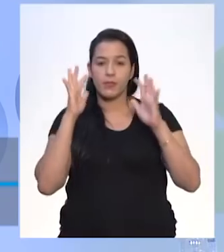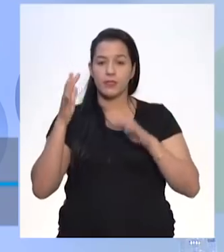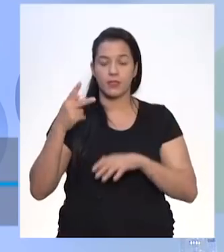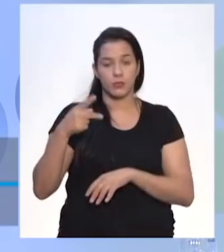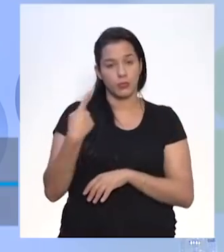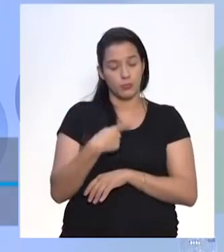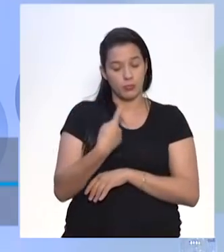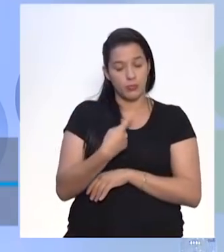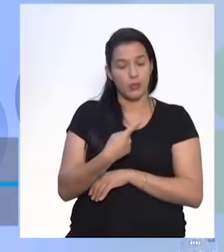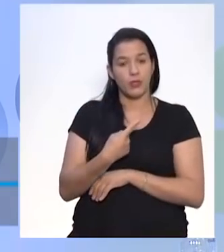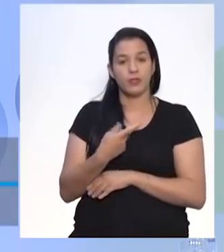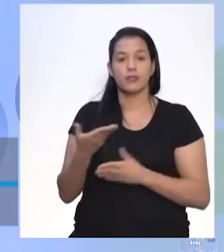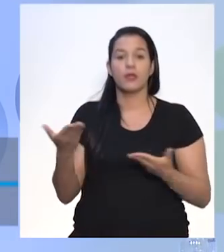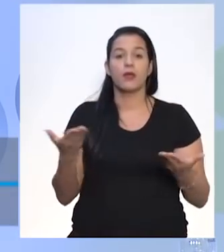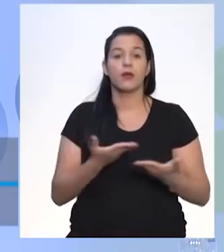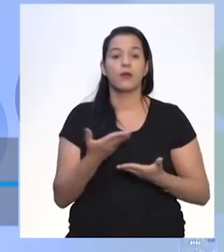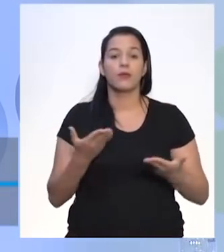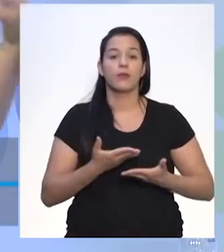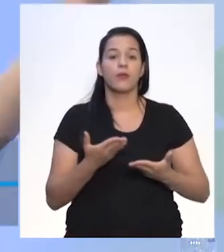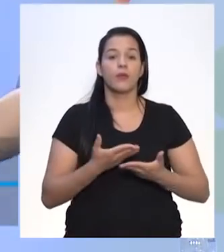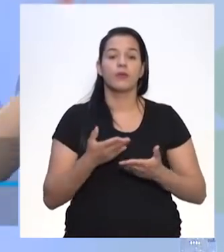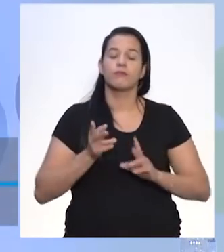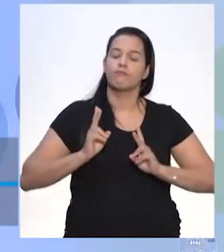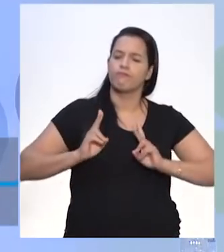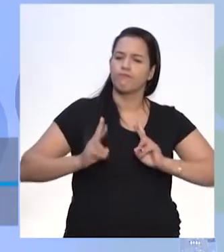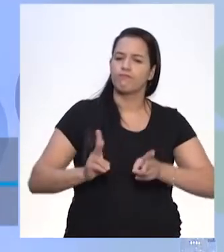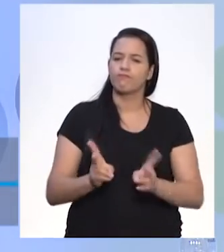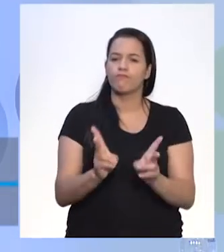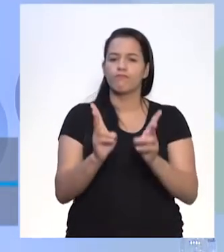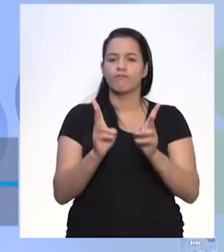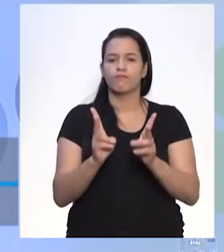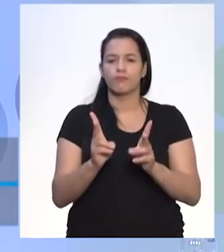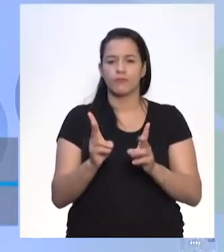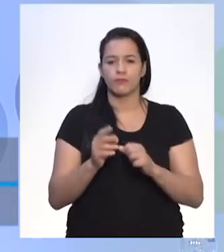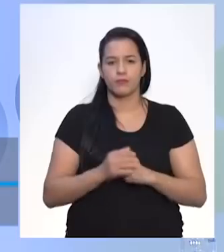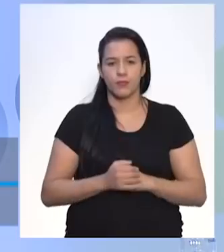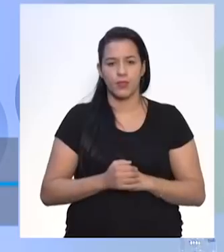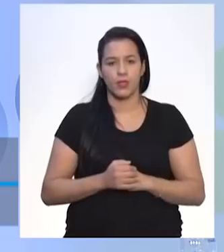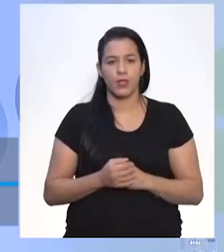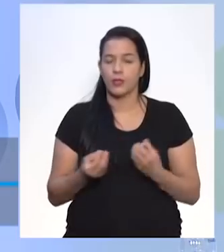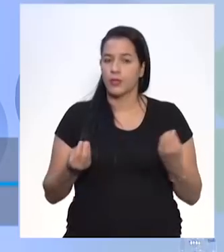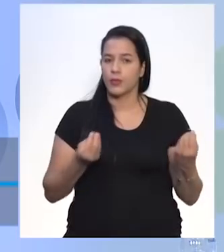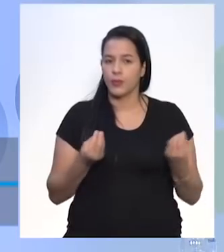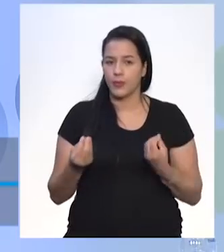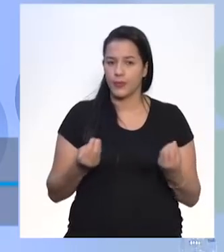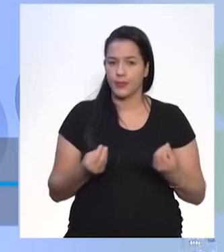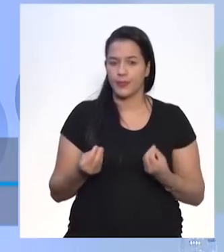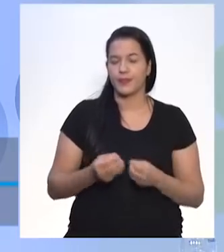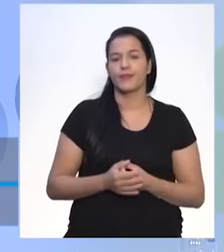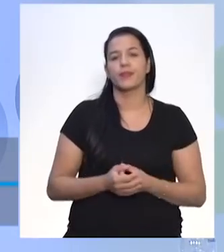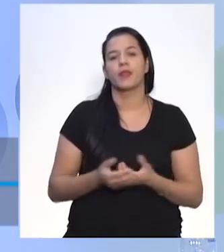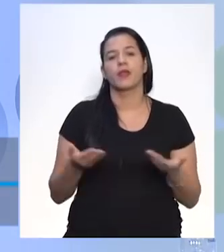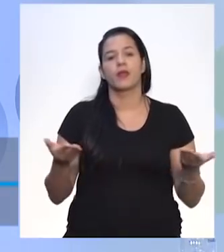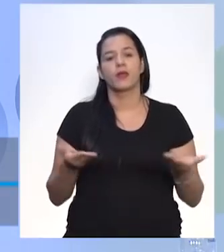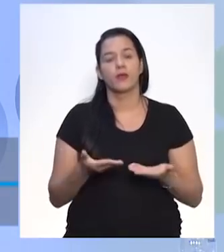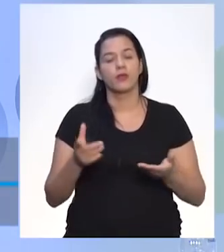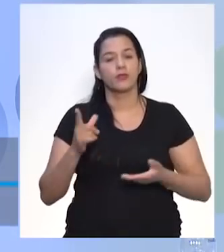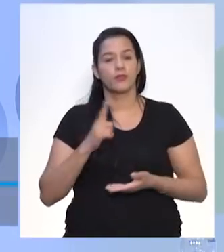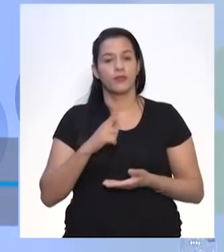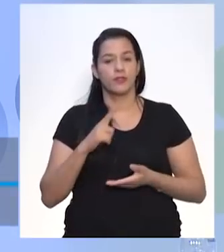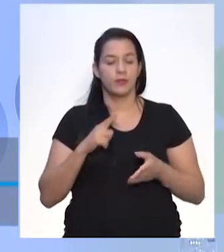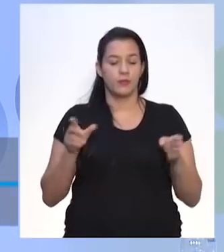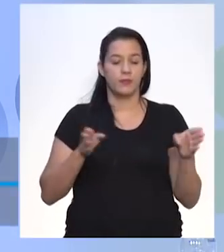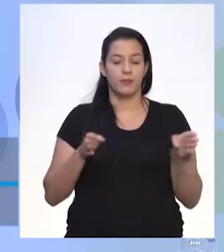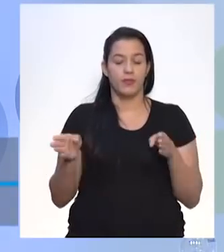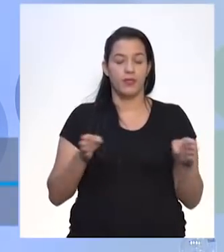mesmo, então, agora a gente vai continuar nesse sentido. Por quê? A gente vai ter um momento que a gente chamou